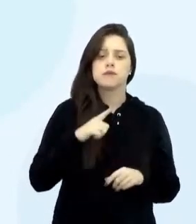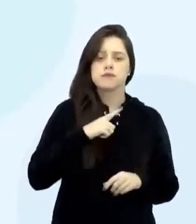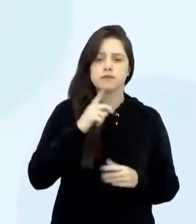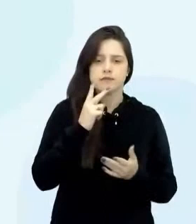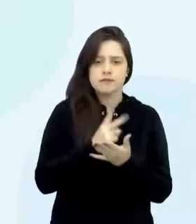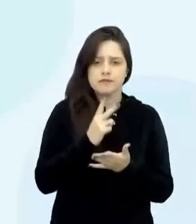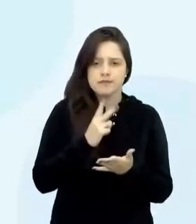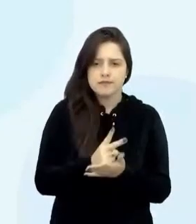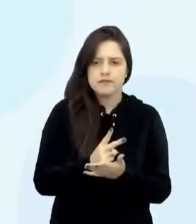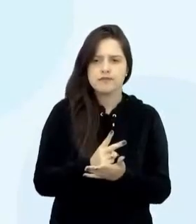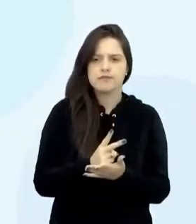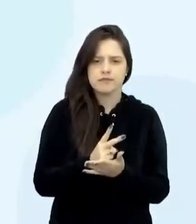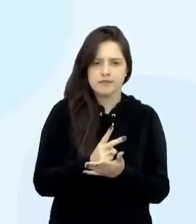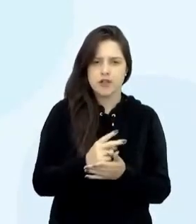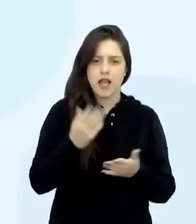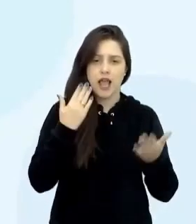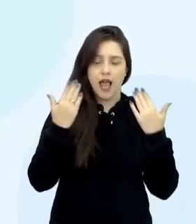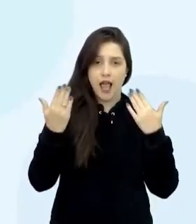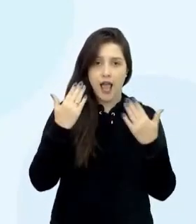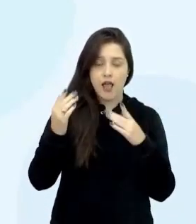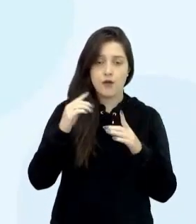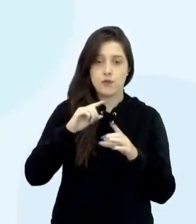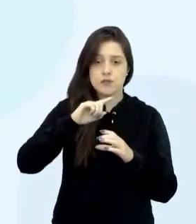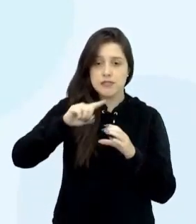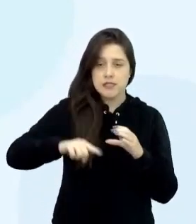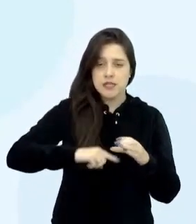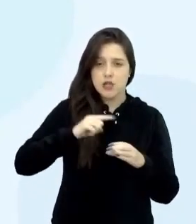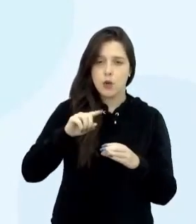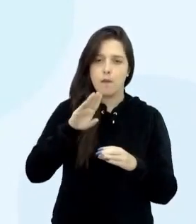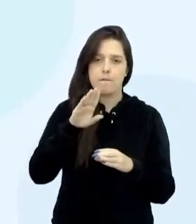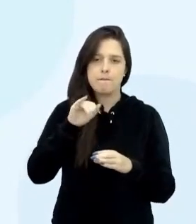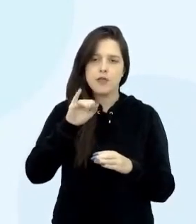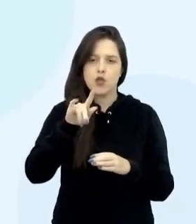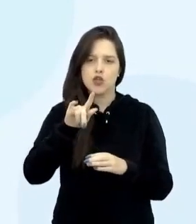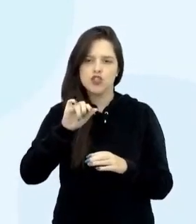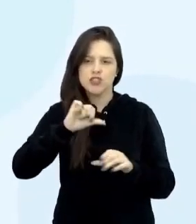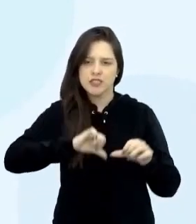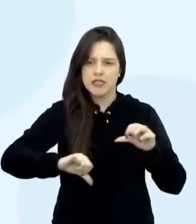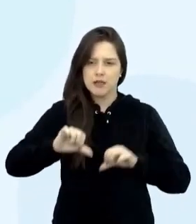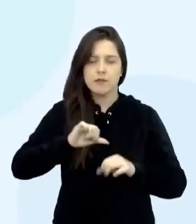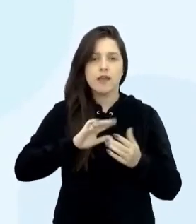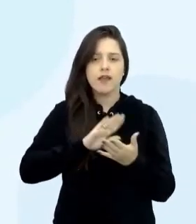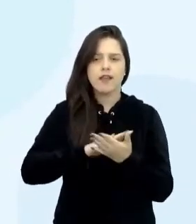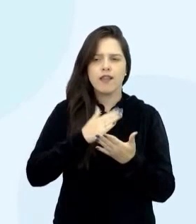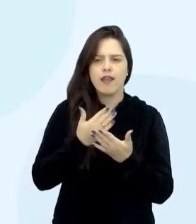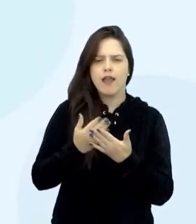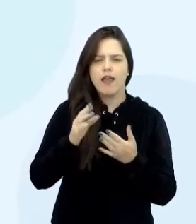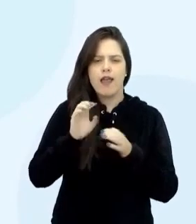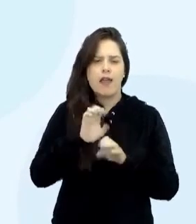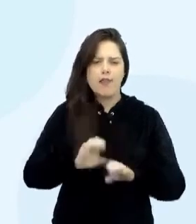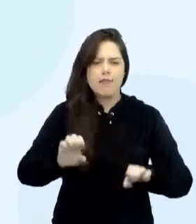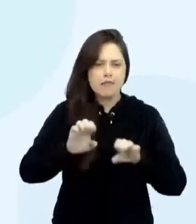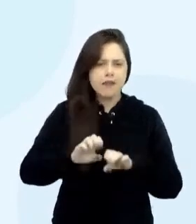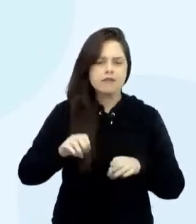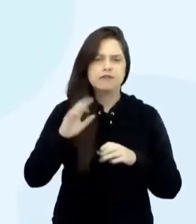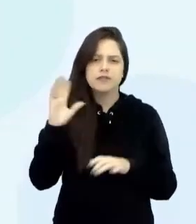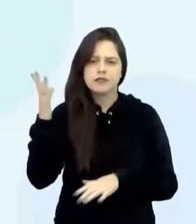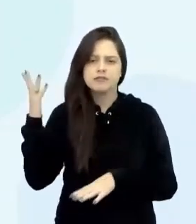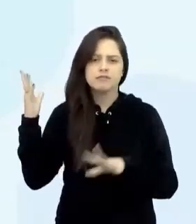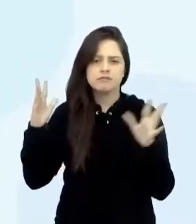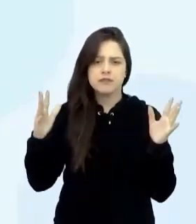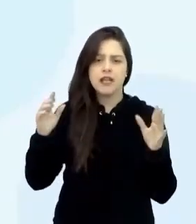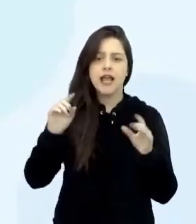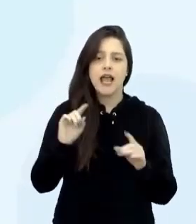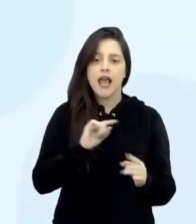CNT 105, analisar os ciclos biogeoquímicos e interpretar os efeitos de fenômenos naturais e da